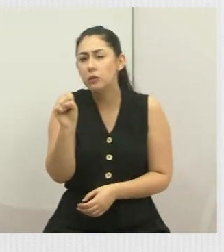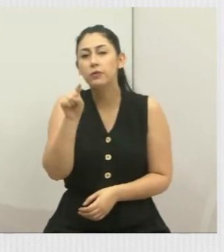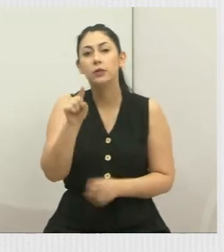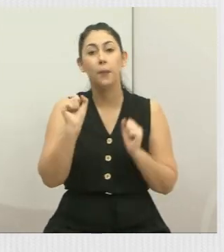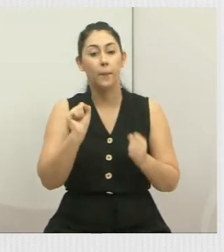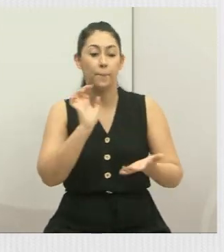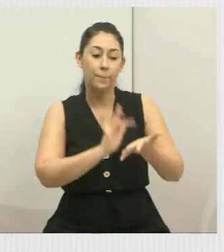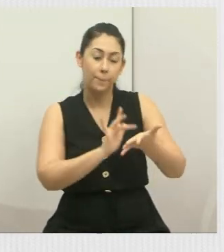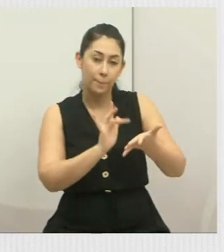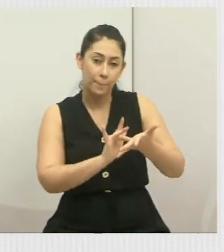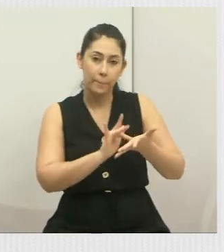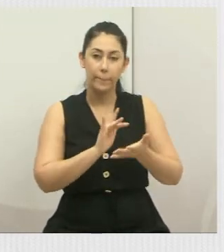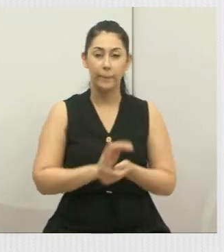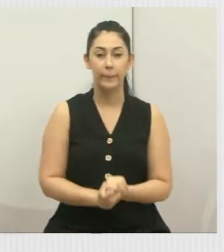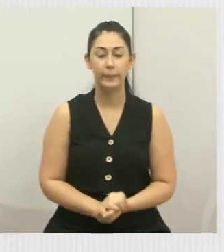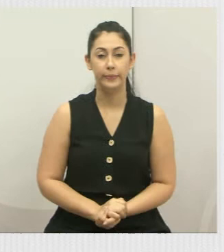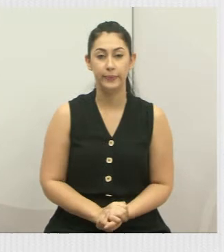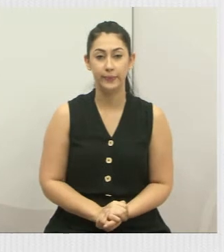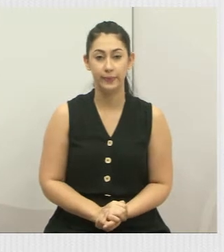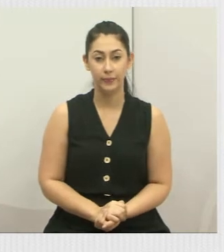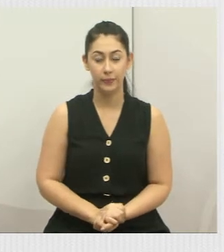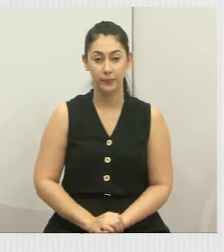este link que está aí em tela.